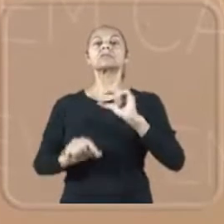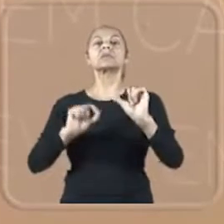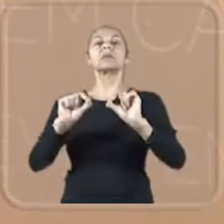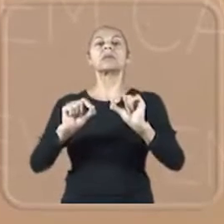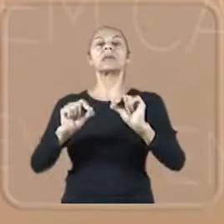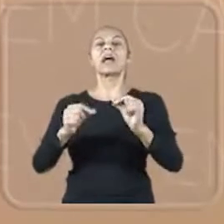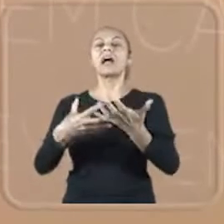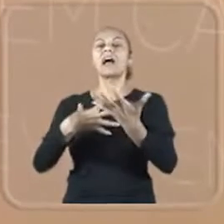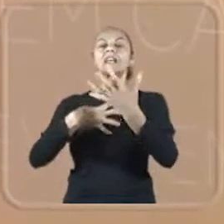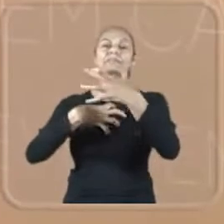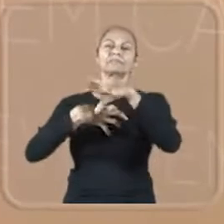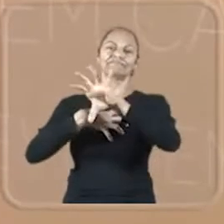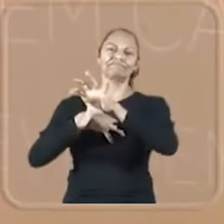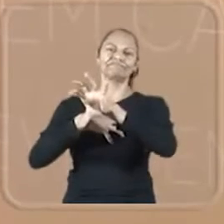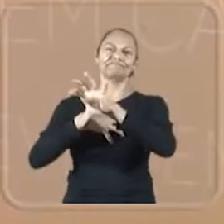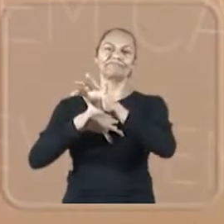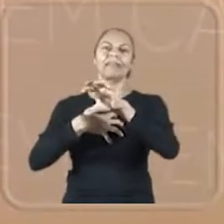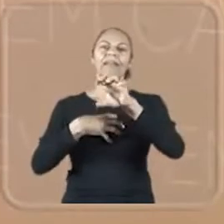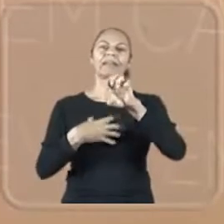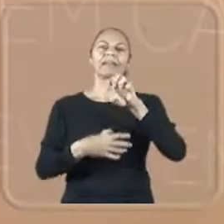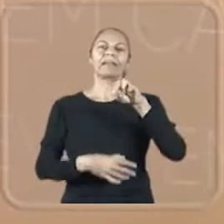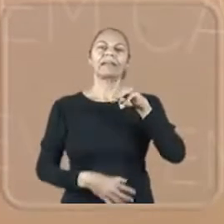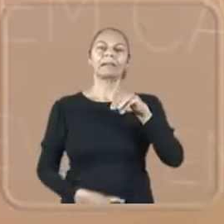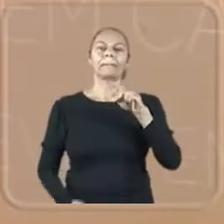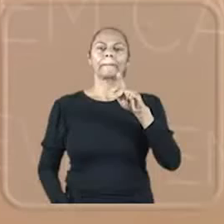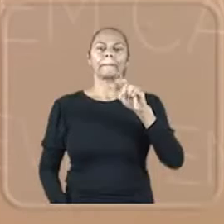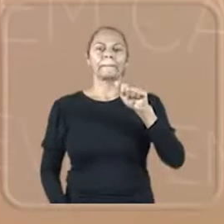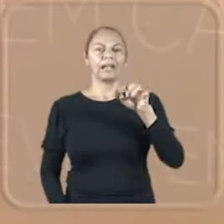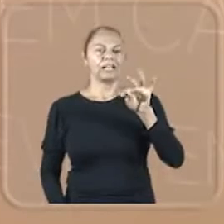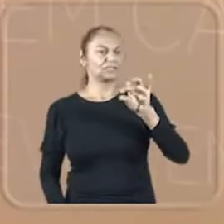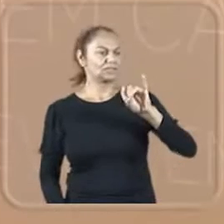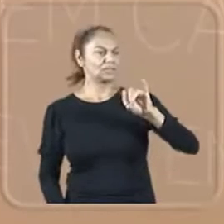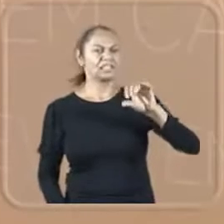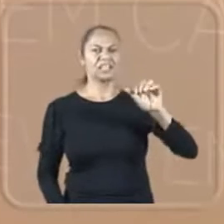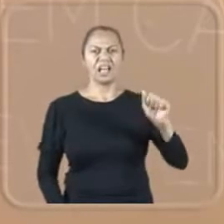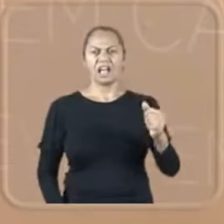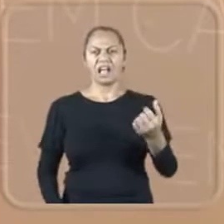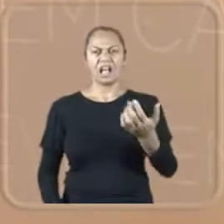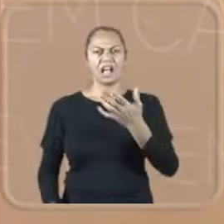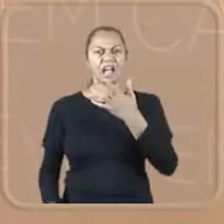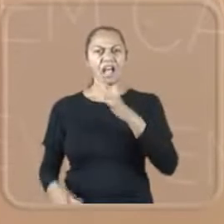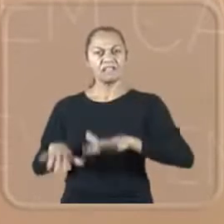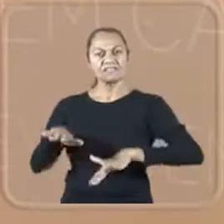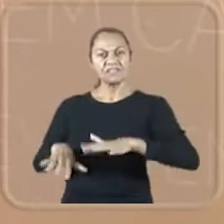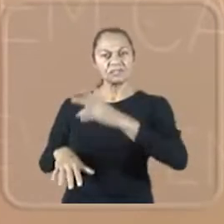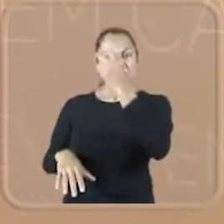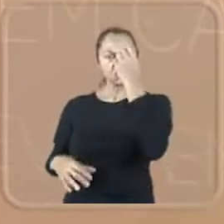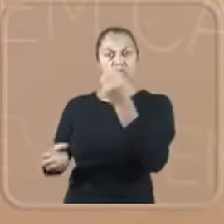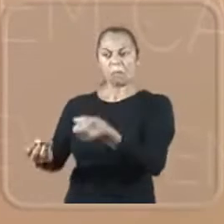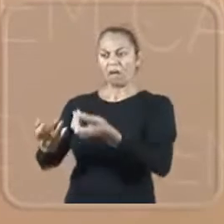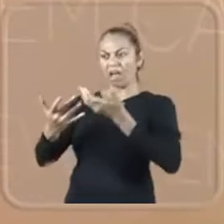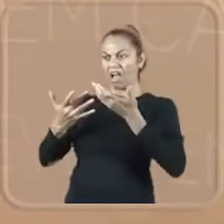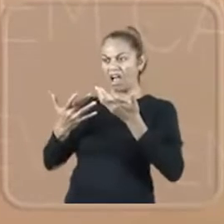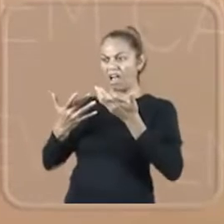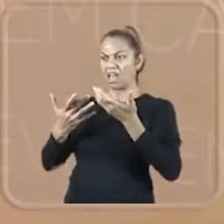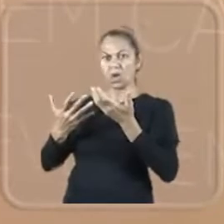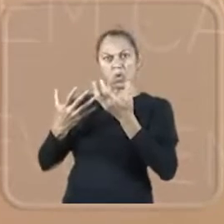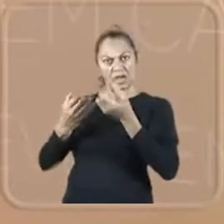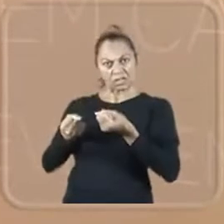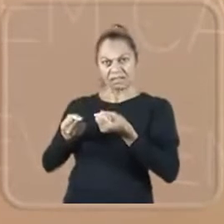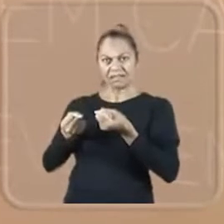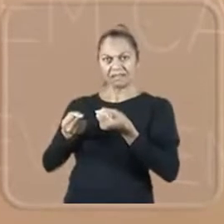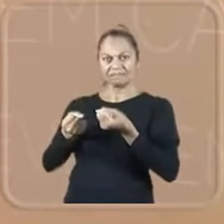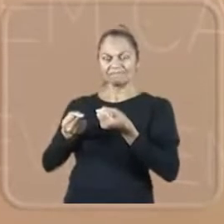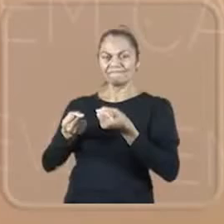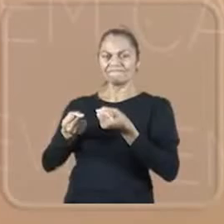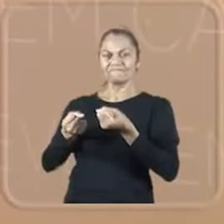empatia. Eu não quero dizer que eu tenho que concordar com o que o outro está me falando, que eu tenho que aceitar o que o outro está falando, mas eu